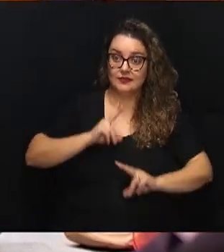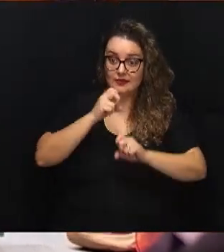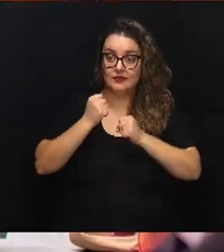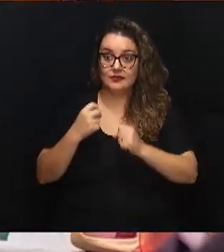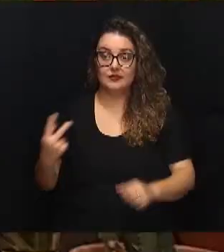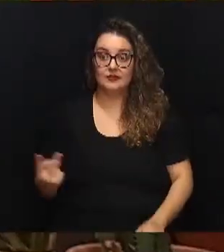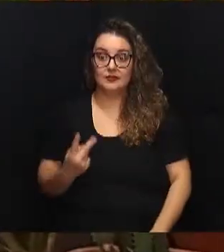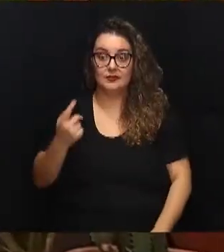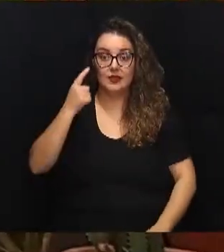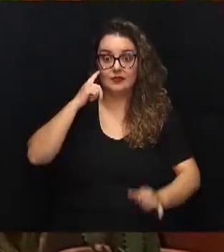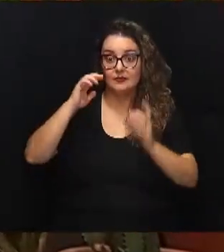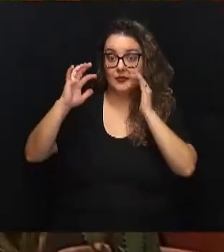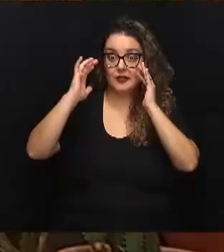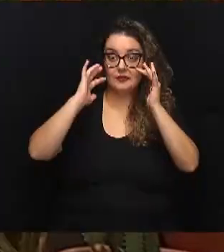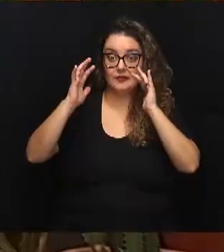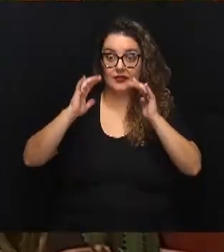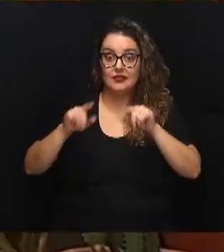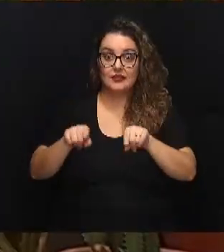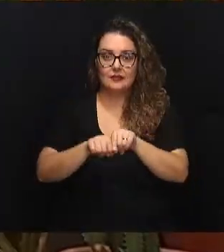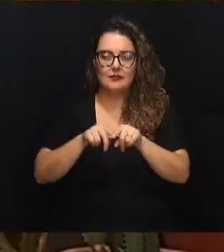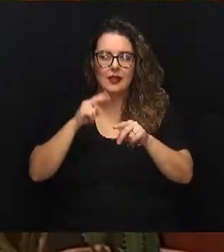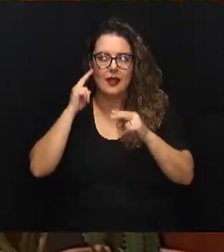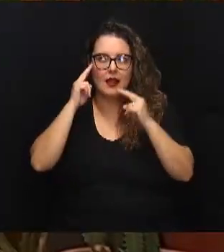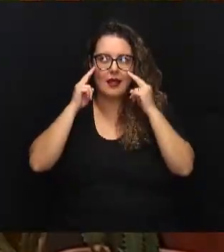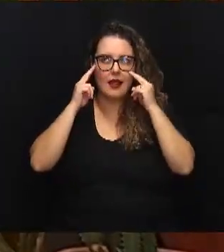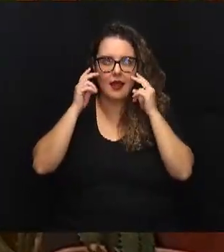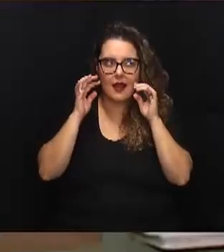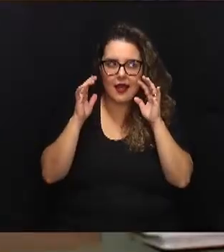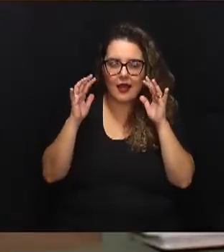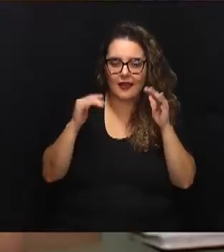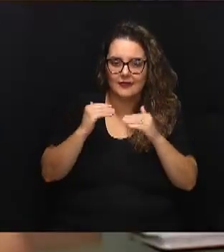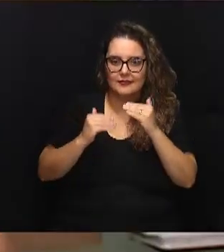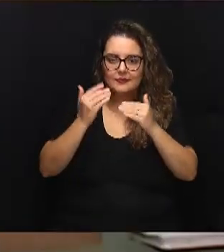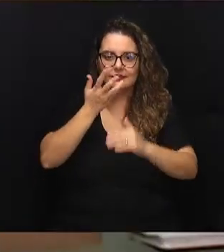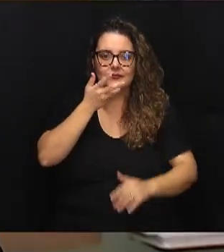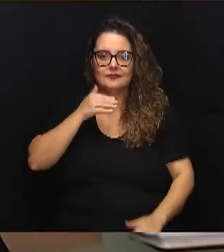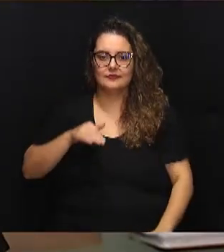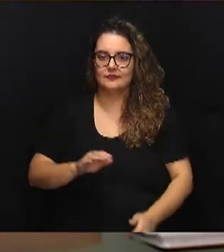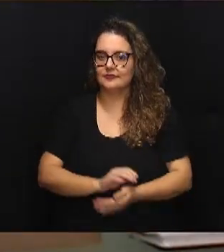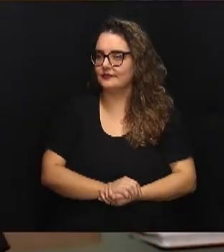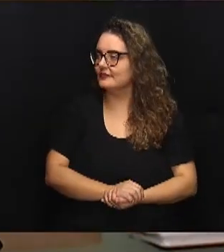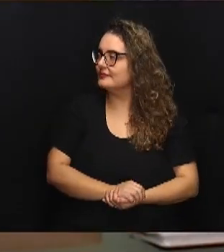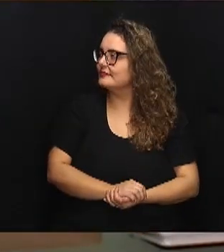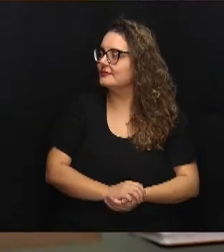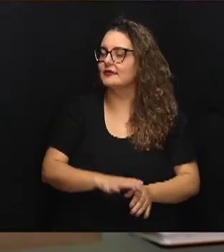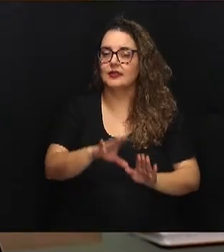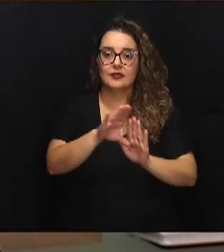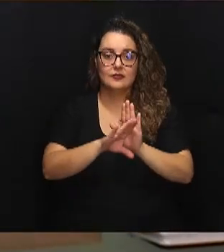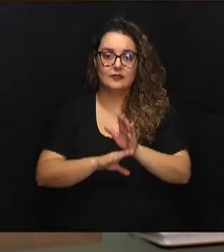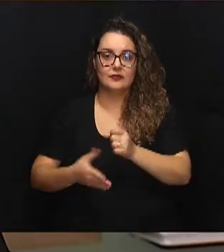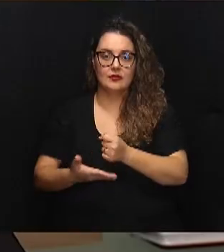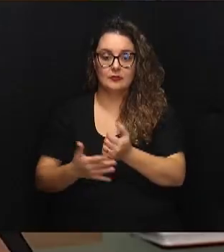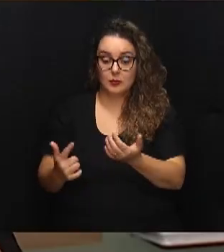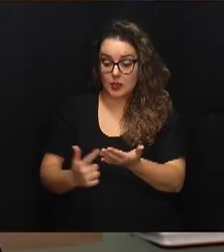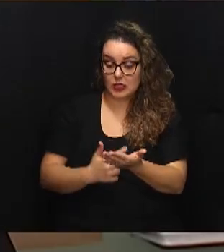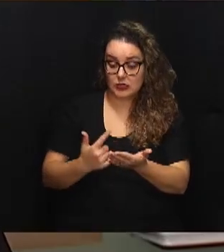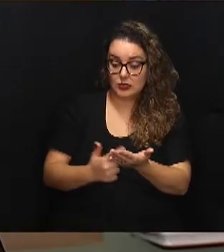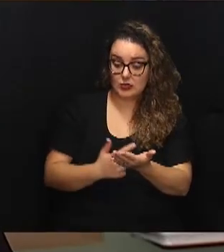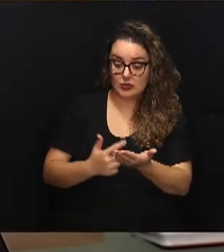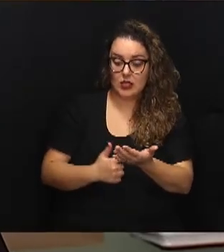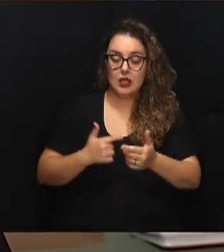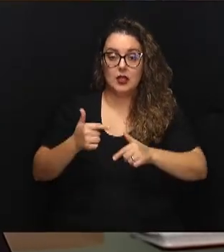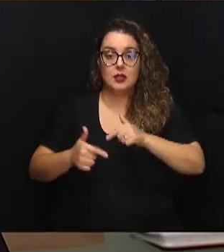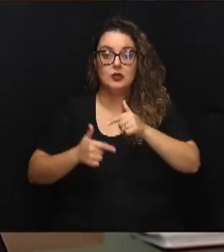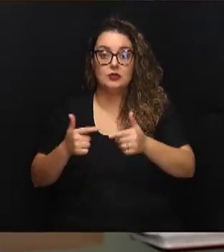da imaginação e da fantasia no desenvolvimento infantil. A nossa programação é sempre muito em cima do livro, né? Então a gente trabalha muito